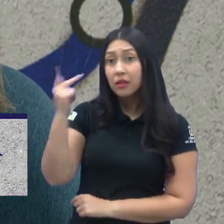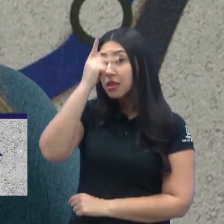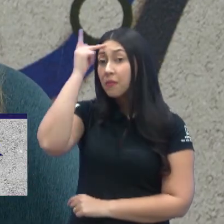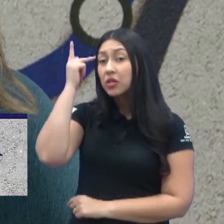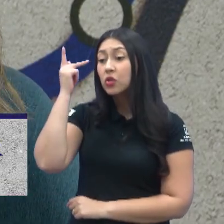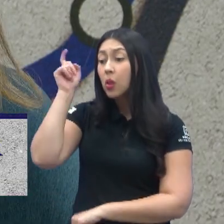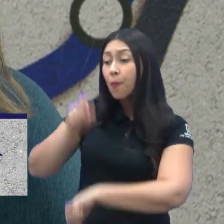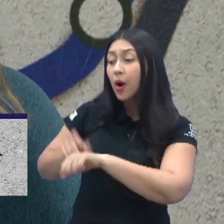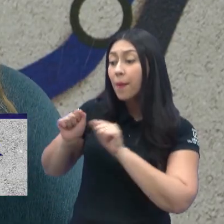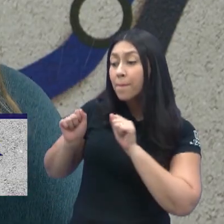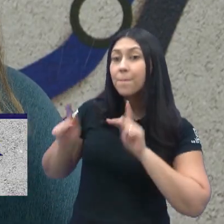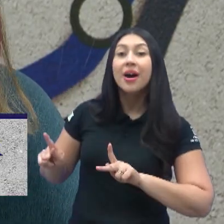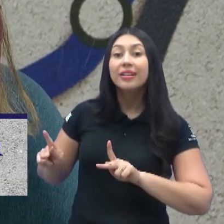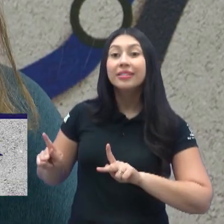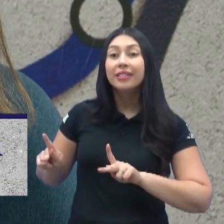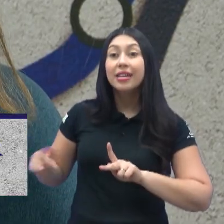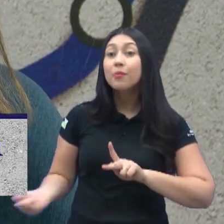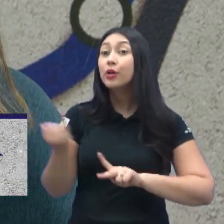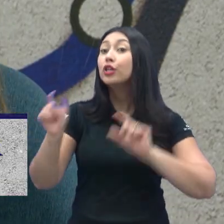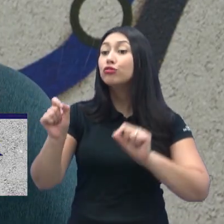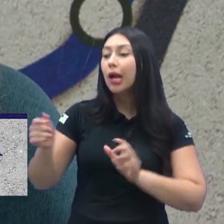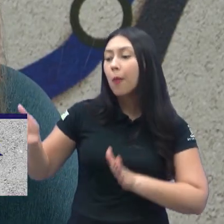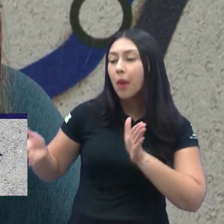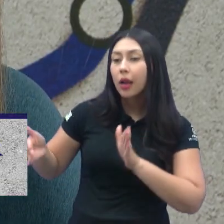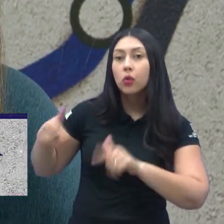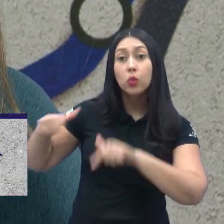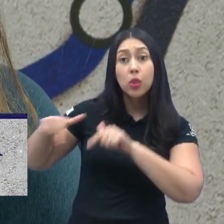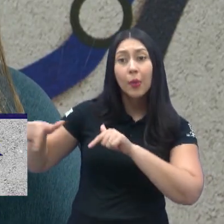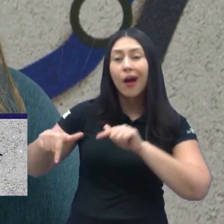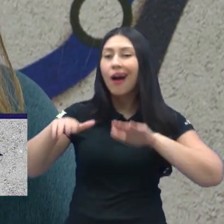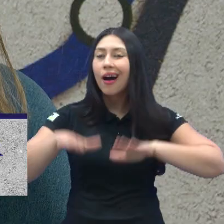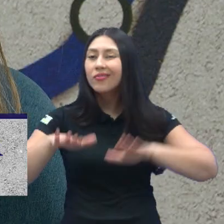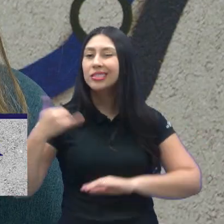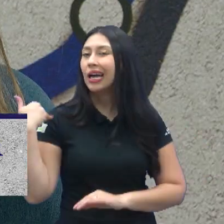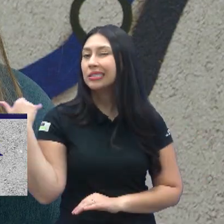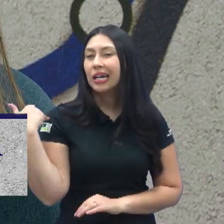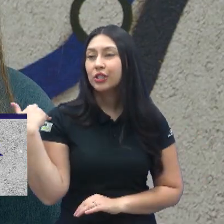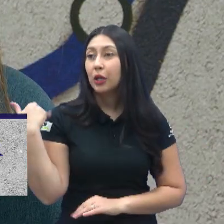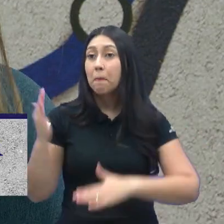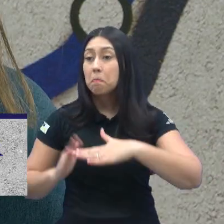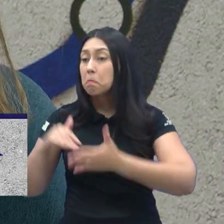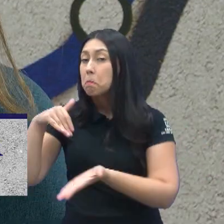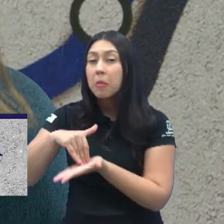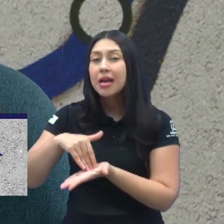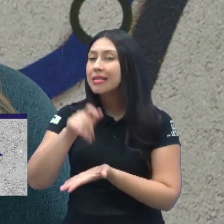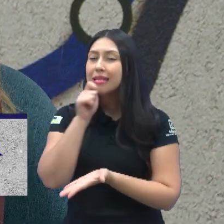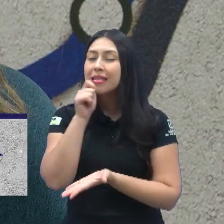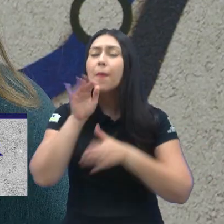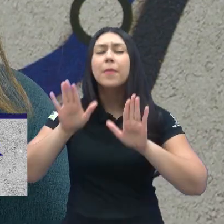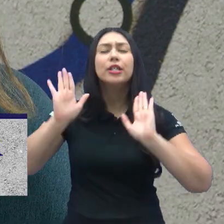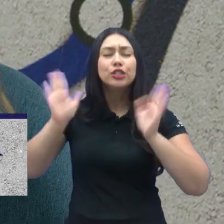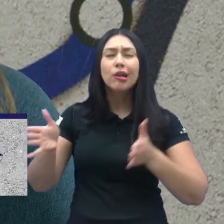aposentar, o que contava bastante era o tempo de contribuição. Às vezes não tinha uma idade mínima, né? Mas conseguia se aposentar ali